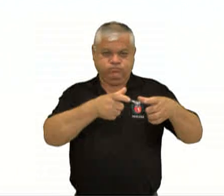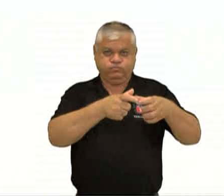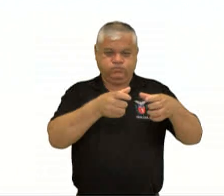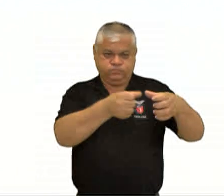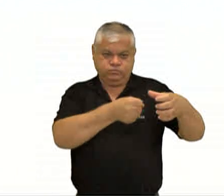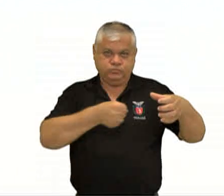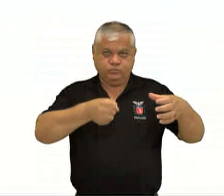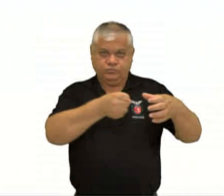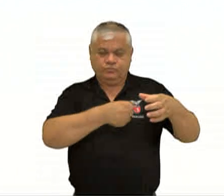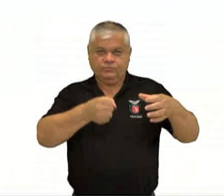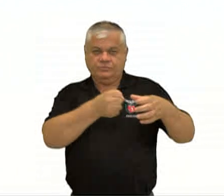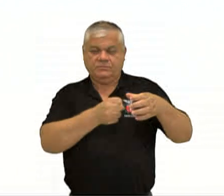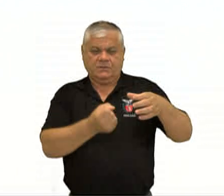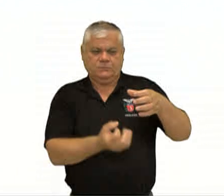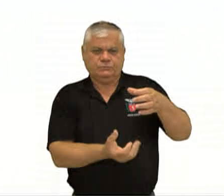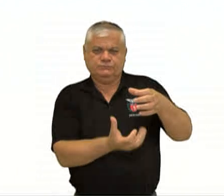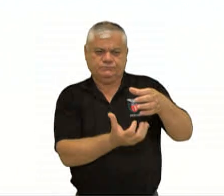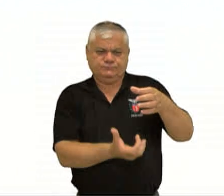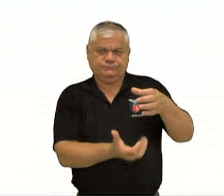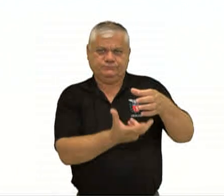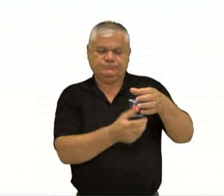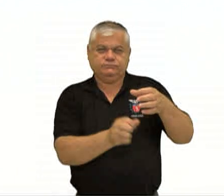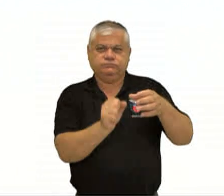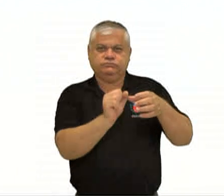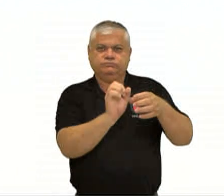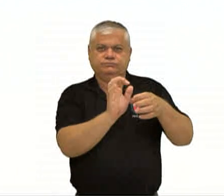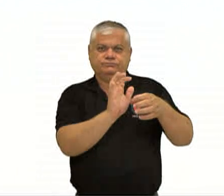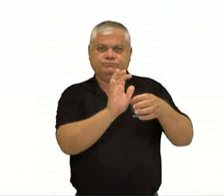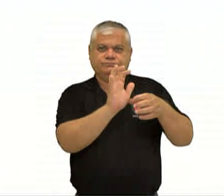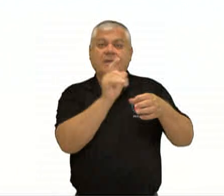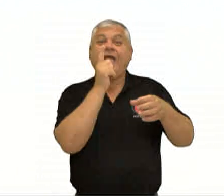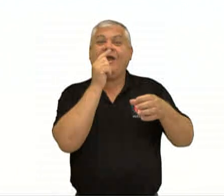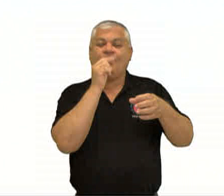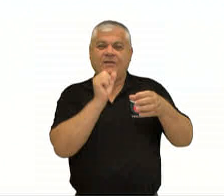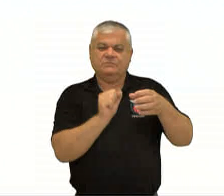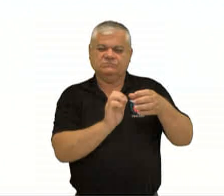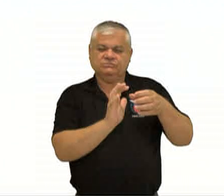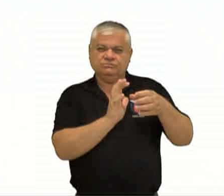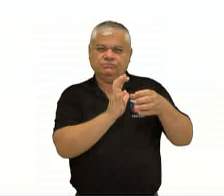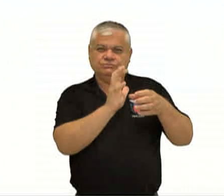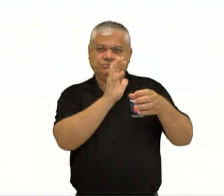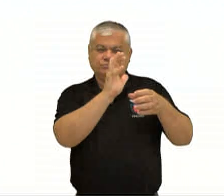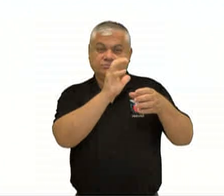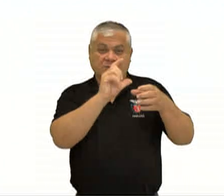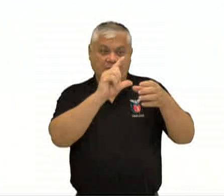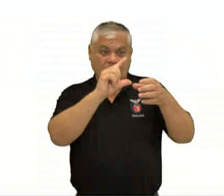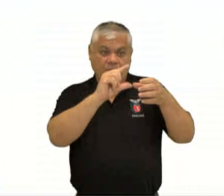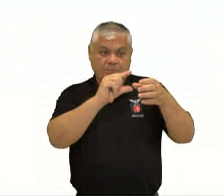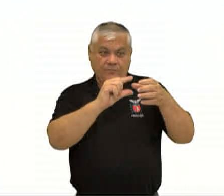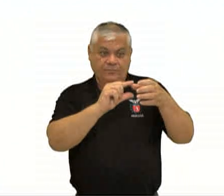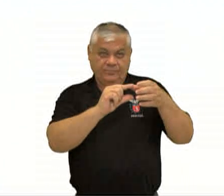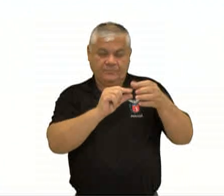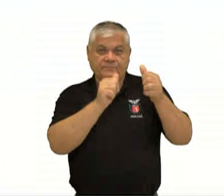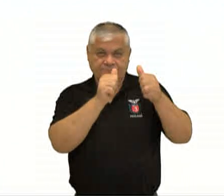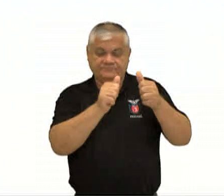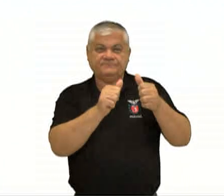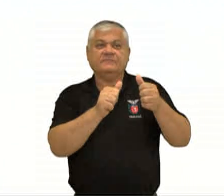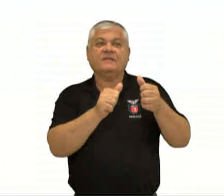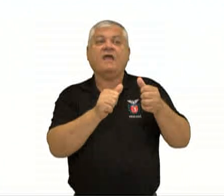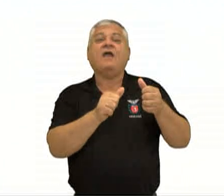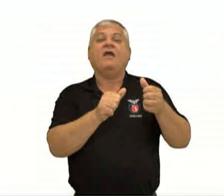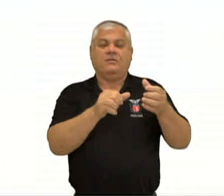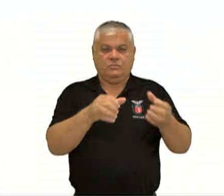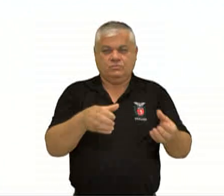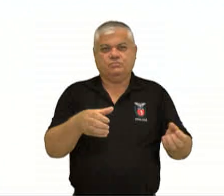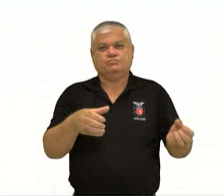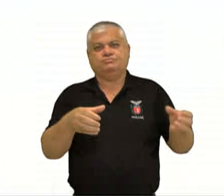instrumento, e aquecê-lo até evaporar parte da água. Após esse procedimento, transferir a solução já fria de